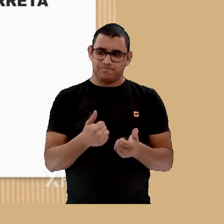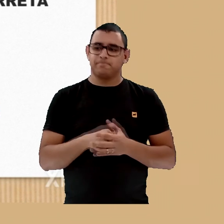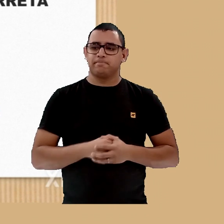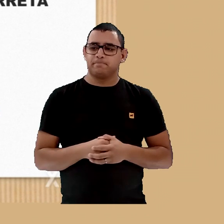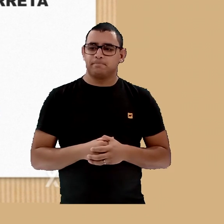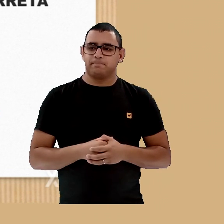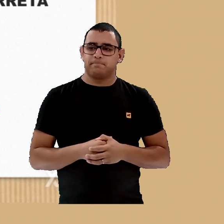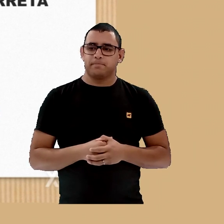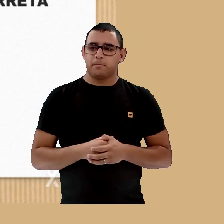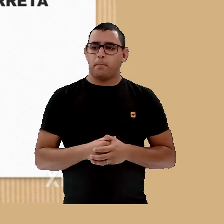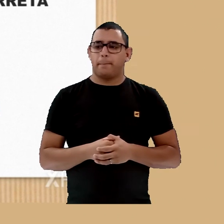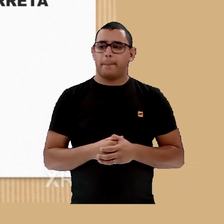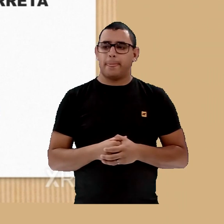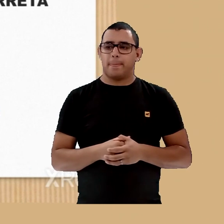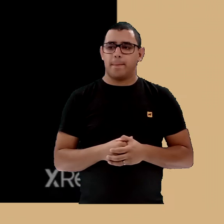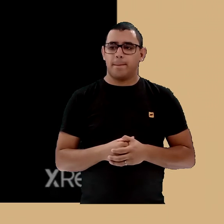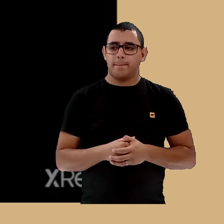valores.